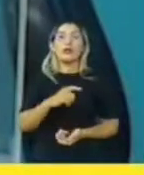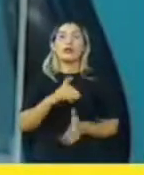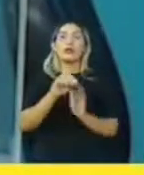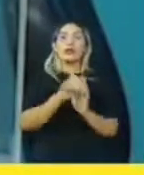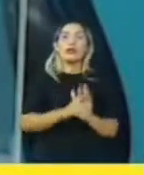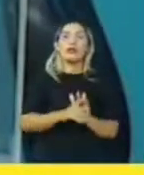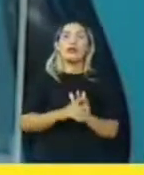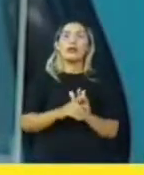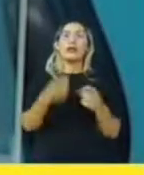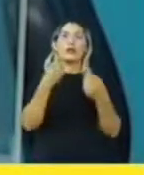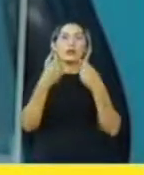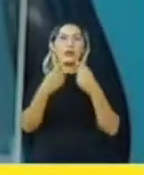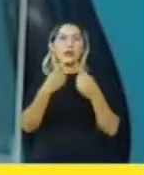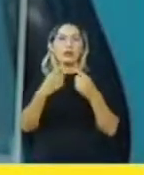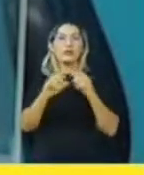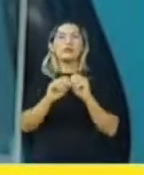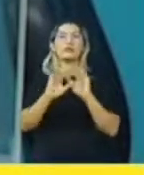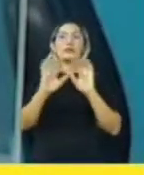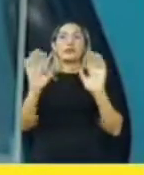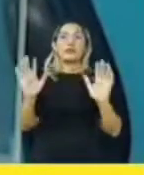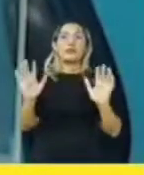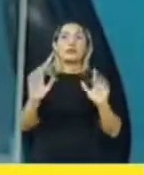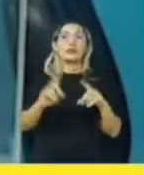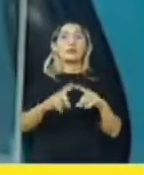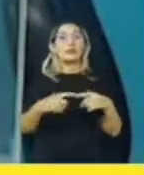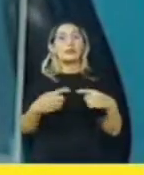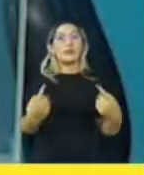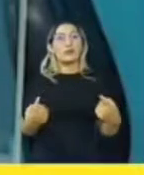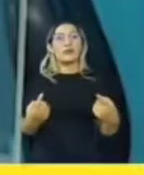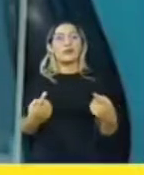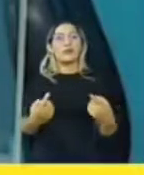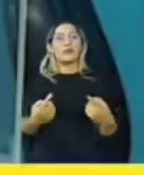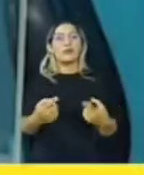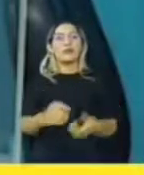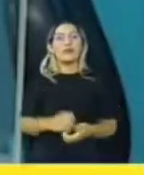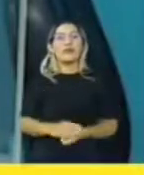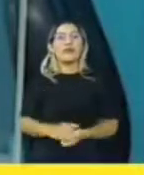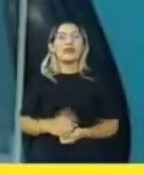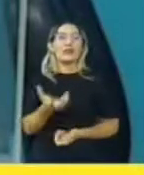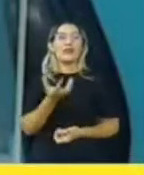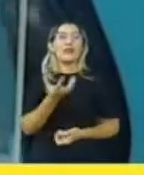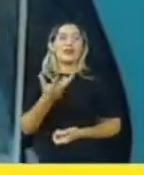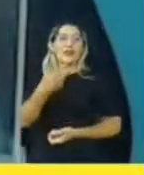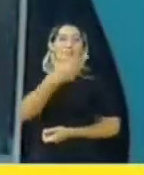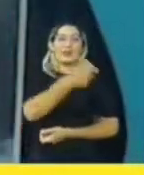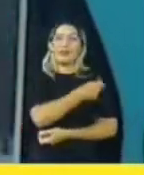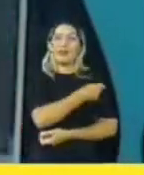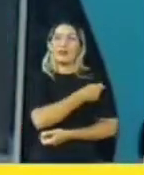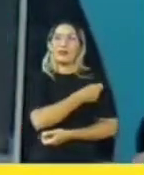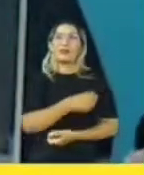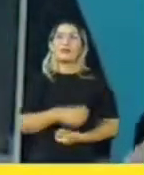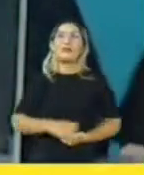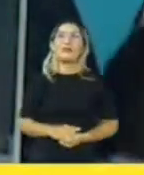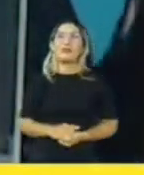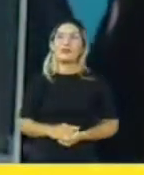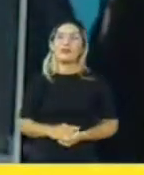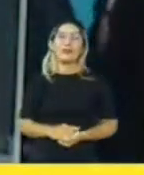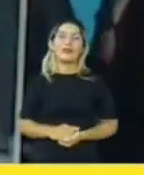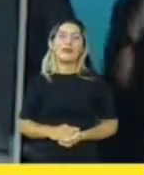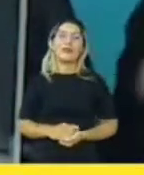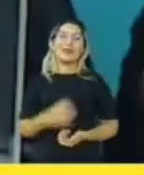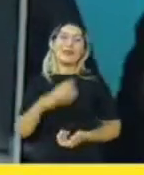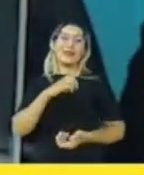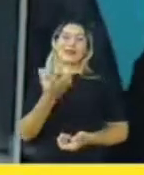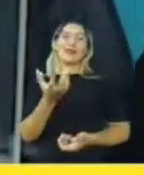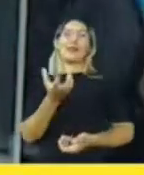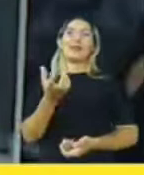direita isso é bem claro já ficou bem claro mas eu já tô doido para tomar a o reforço eu já